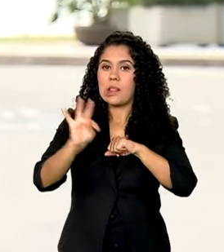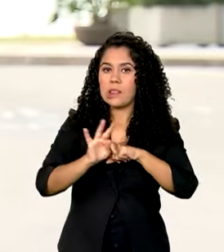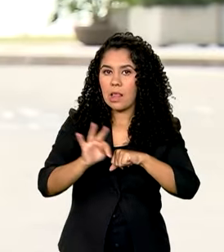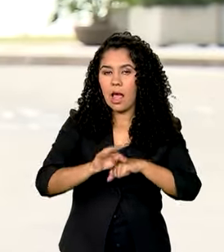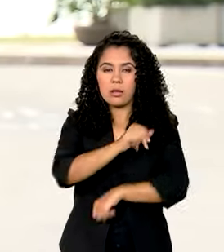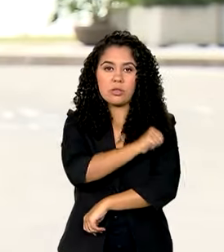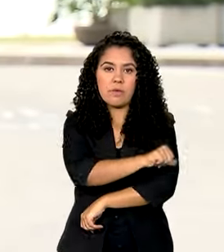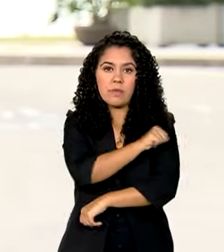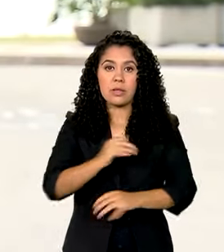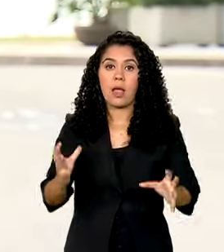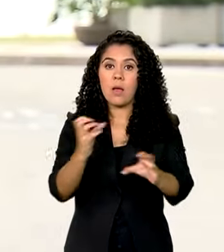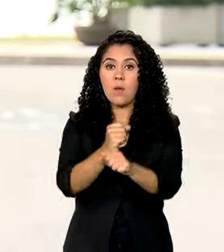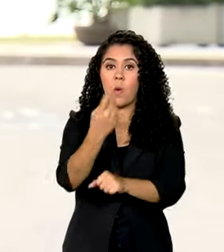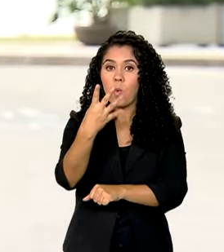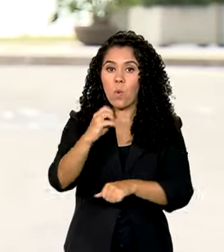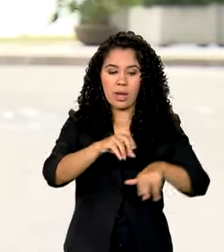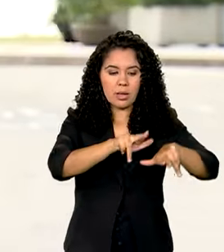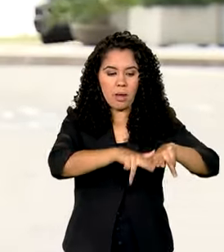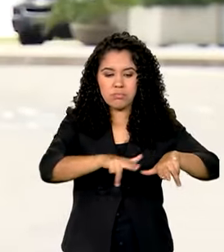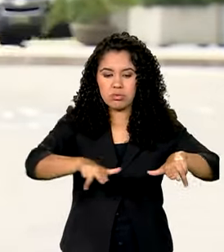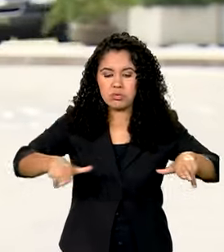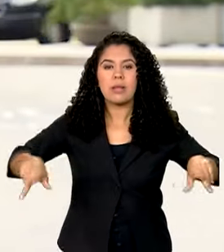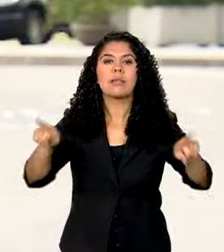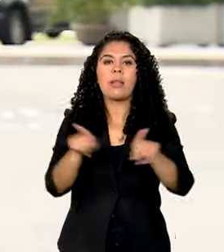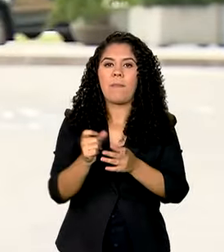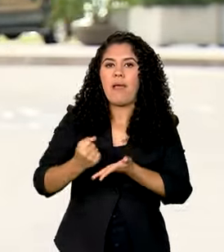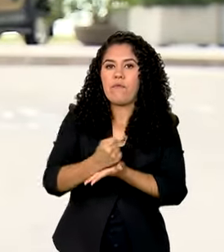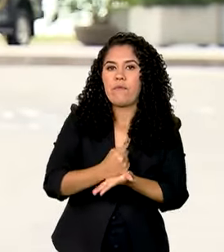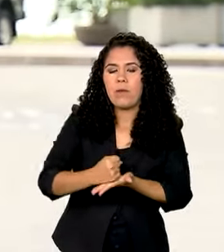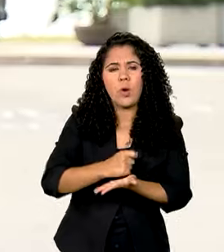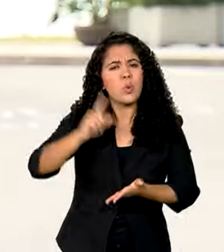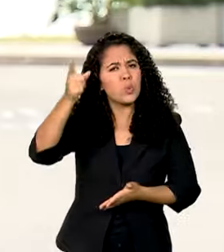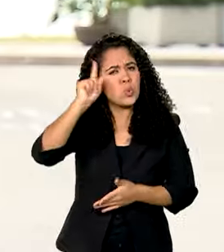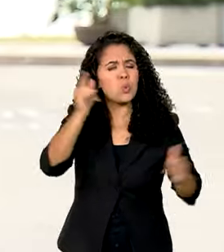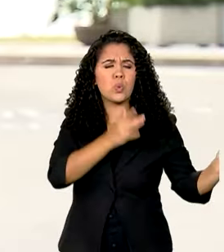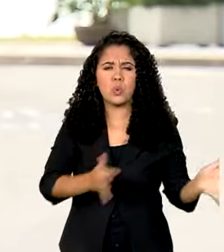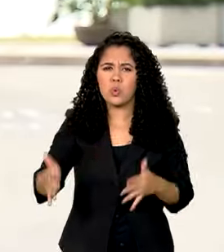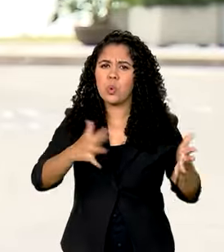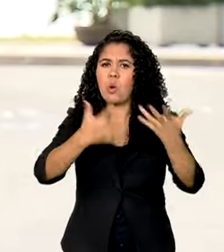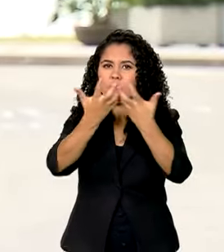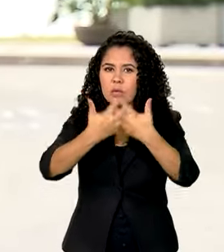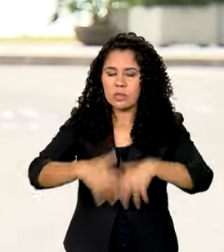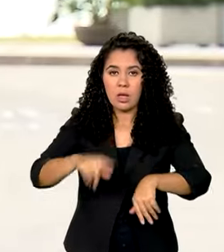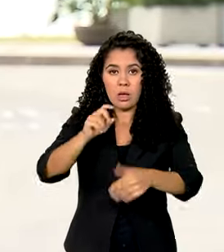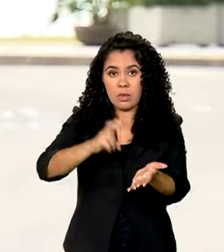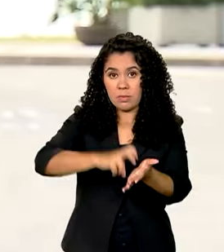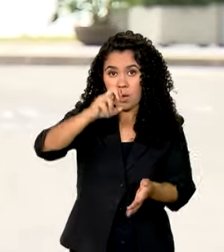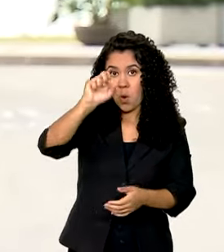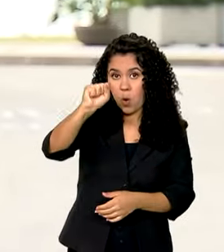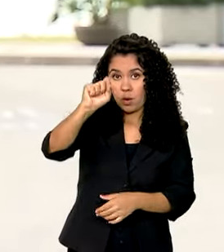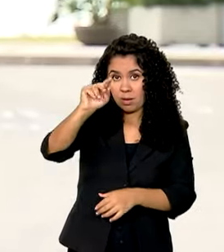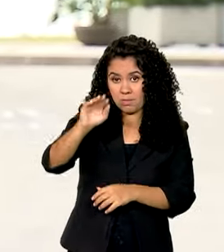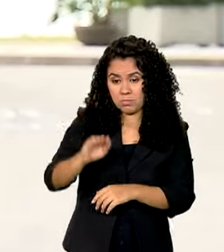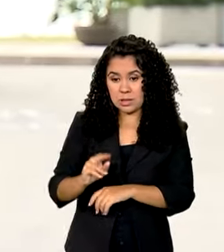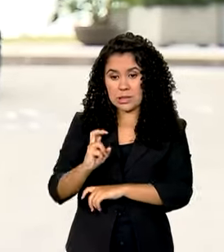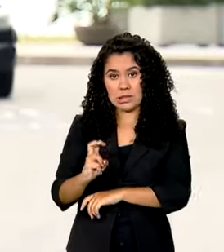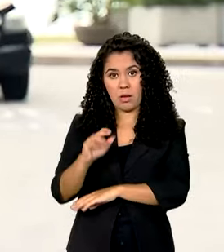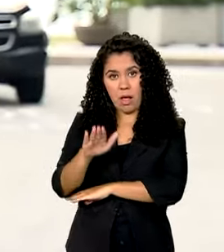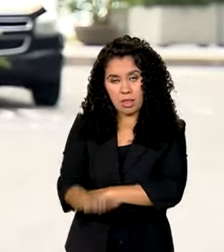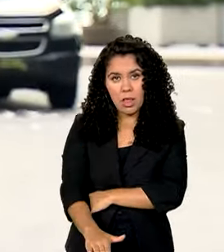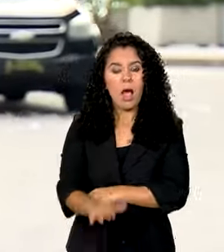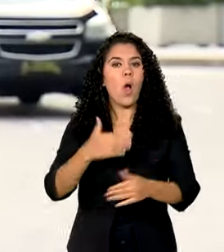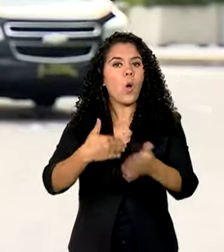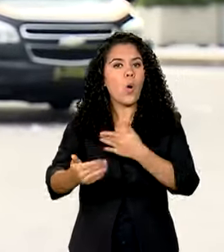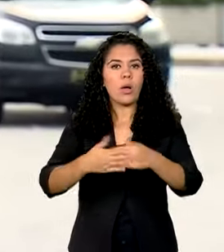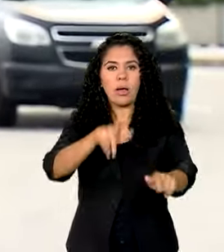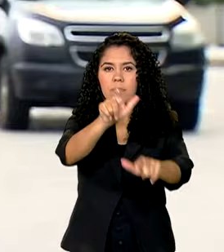e uma farmácia. E o hospital vai funcionar todos os dias, de 8 da manhã e 5 da tarde. Qualquer cidadão do município pode